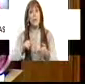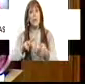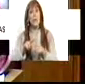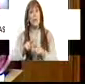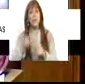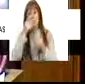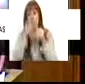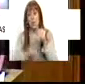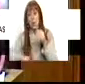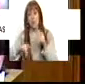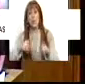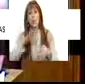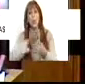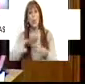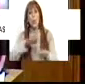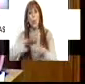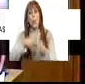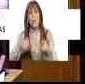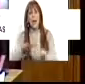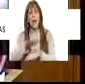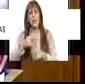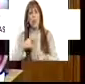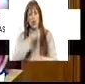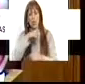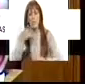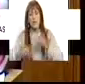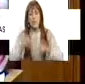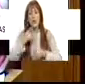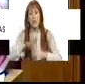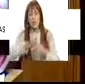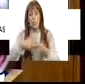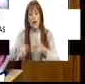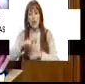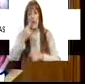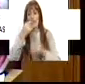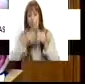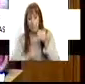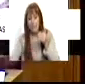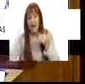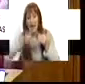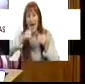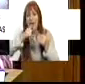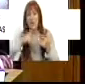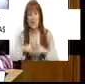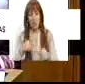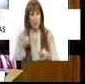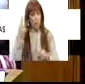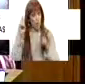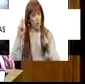Nacional de Barragens. Sr. Ministro, nós comprometemos a uma reavaliação do Plano Nacional de Barragens. E eu espero que